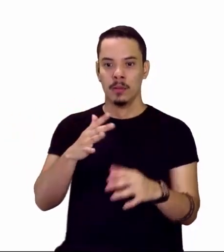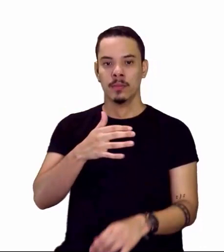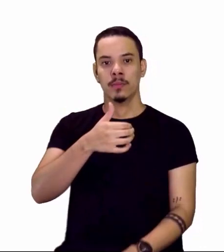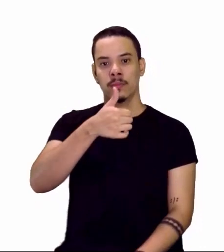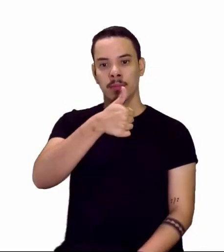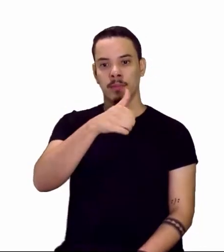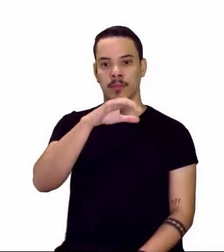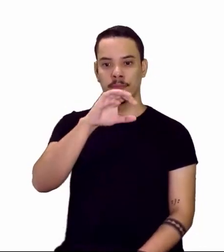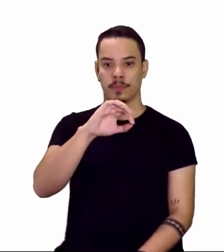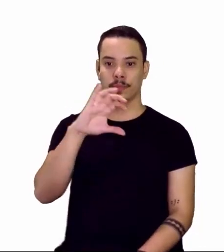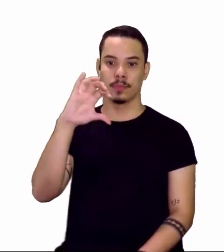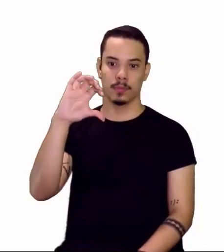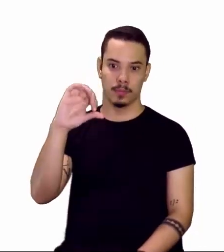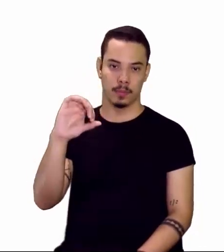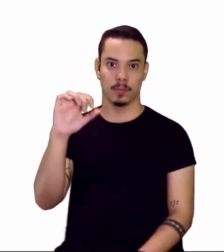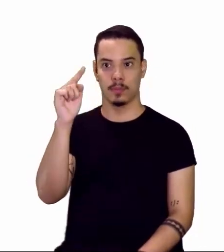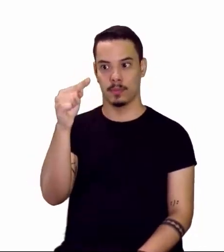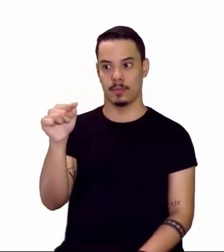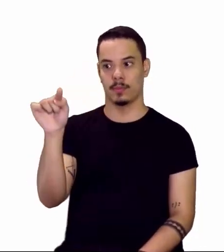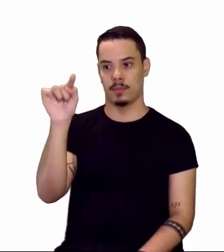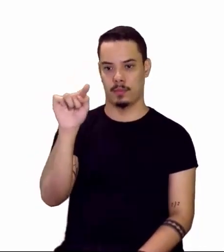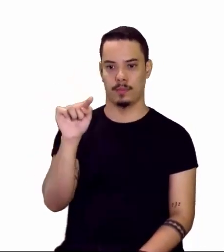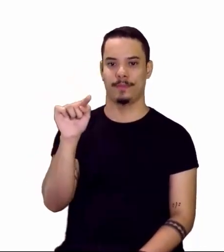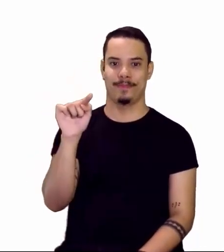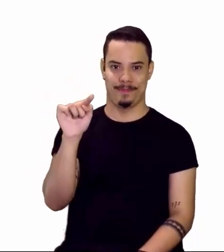de 109 graus.